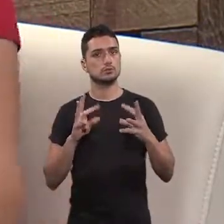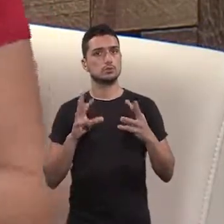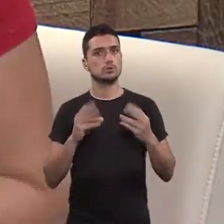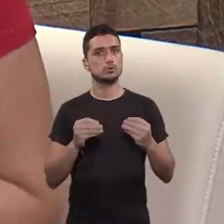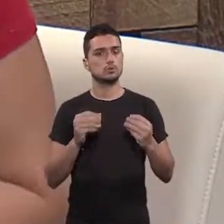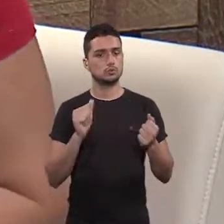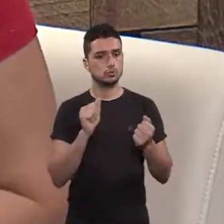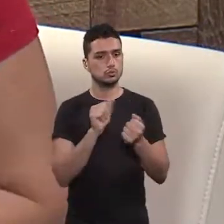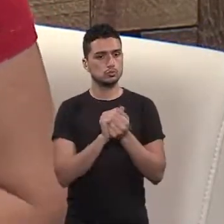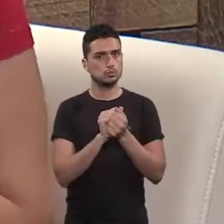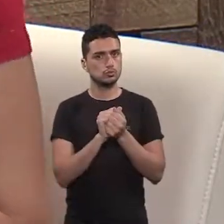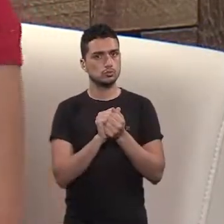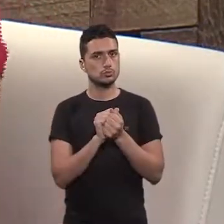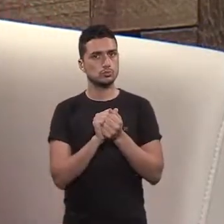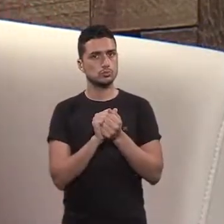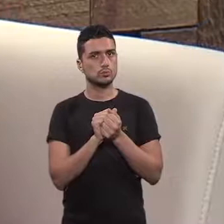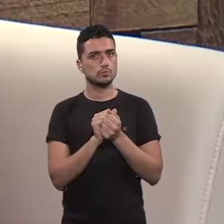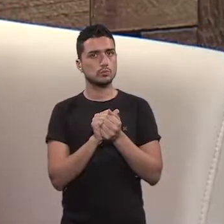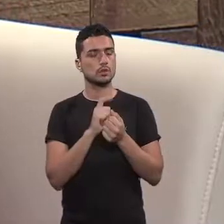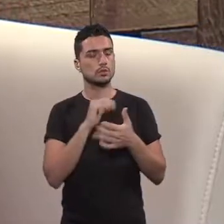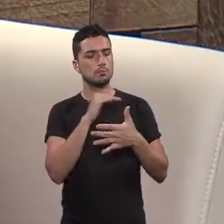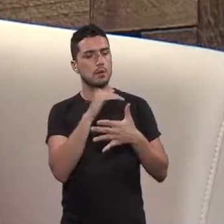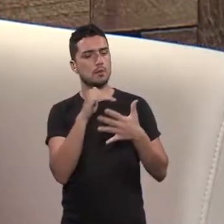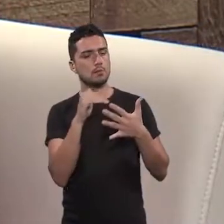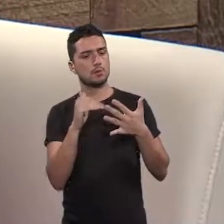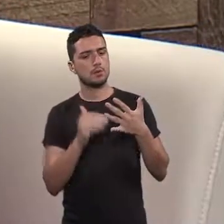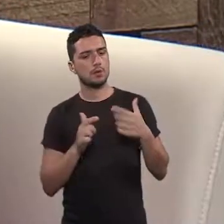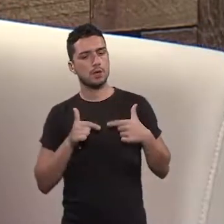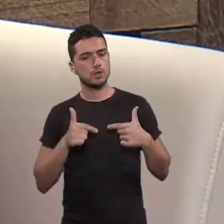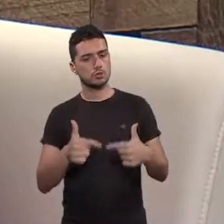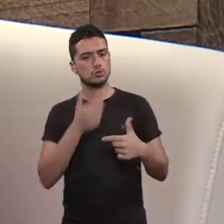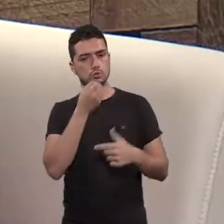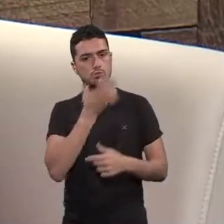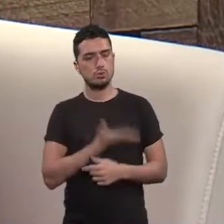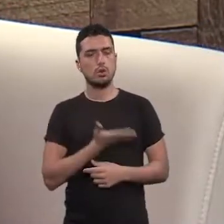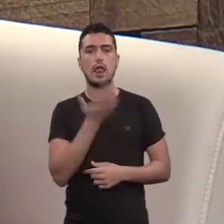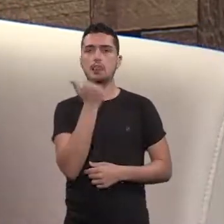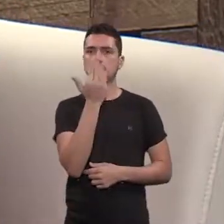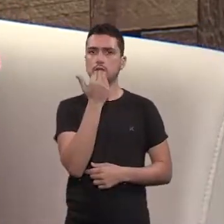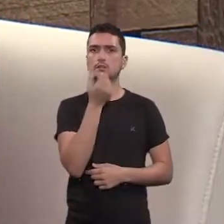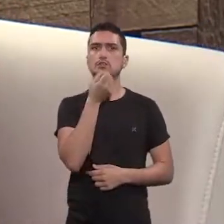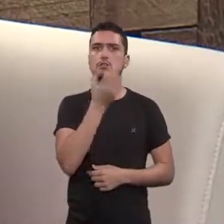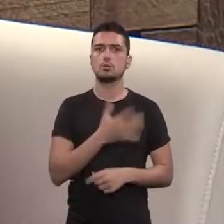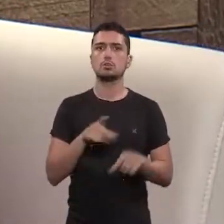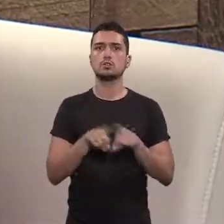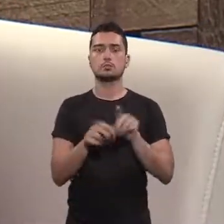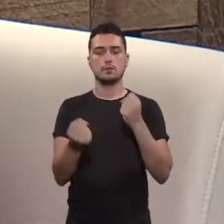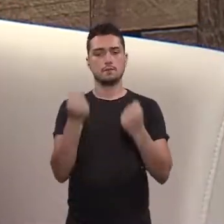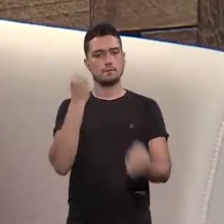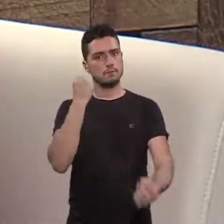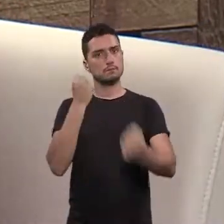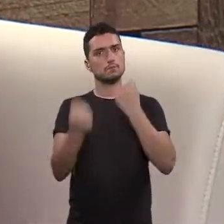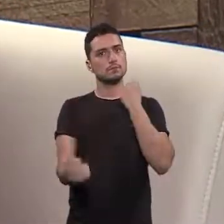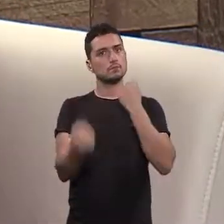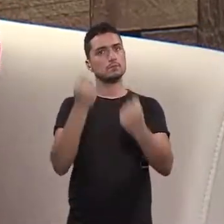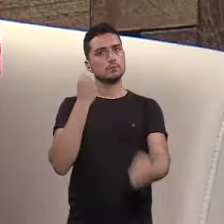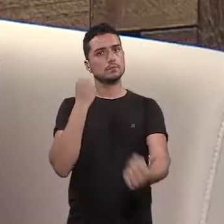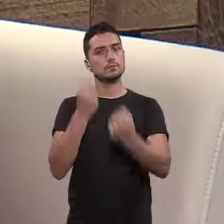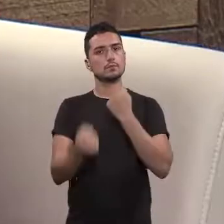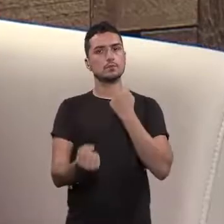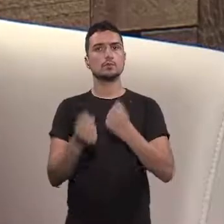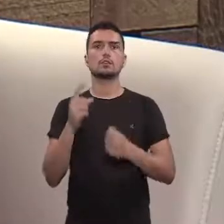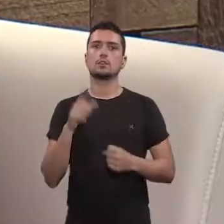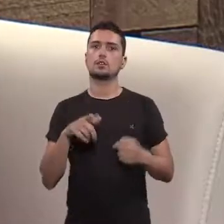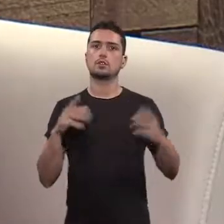esse conjunto de atitudes positivas, a questão da boa alimentação e do exercício físico, que